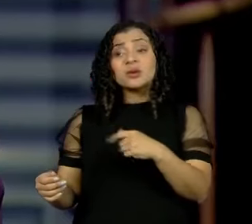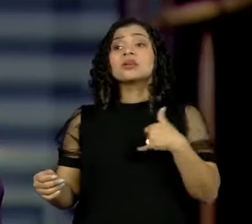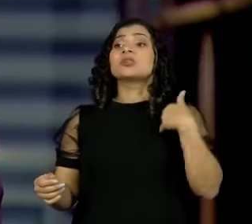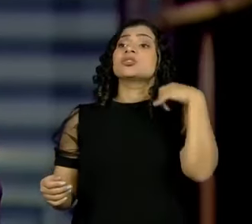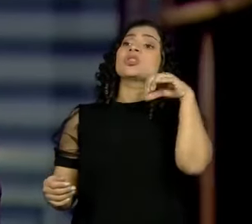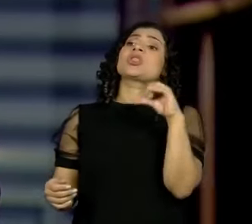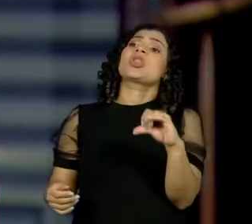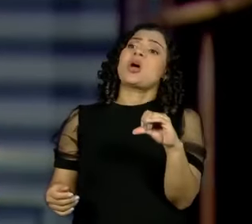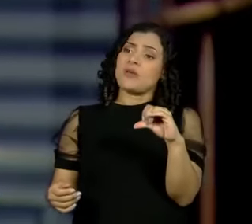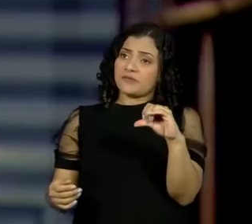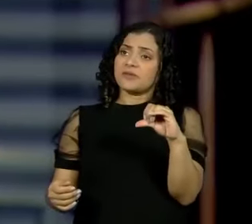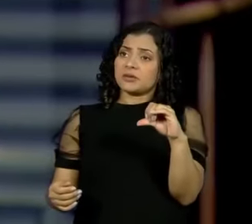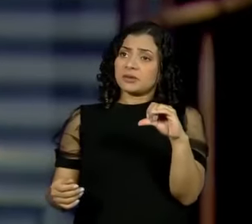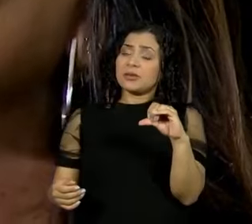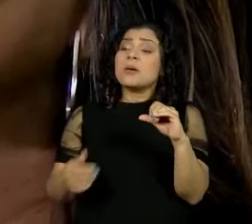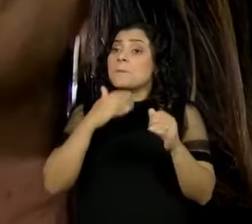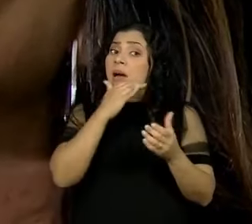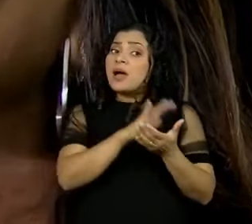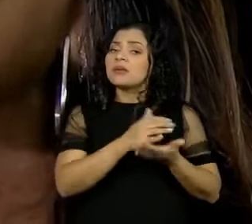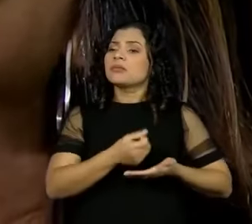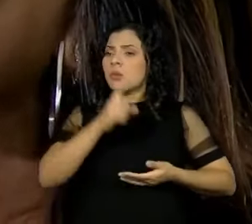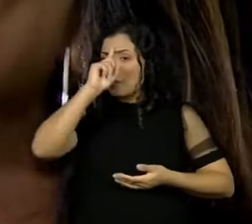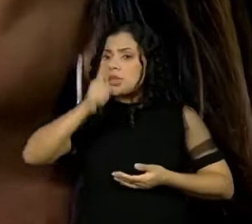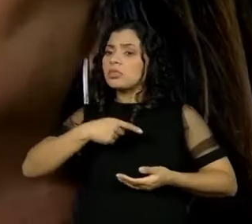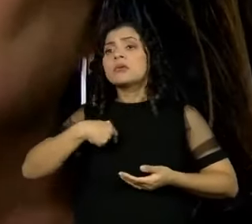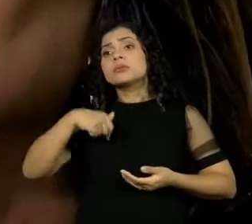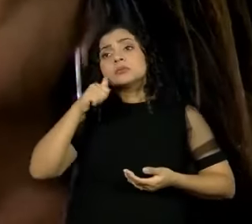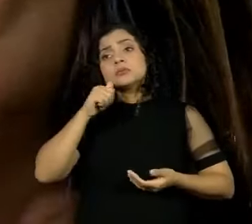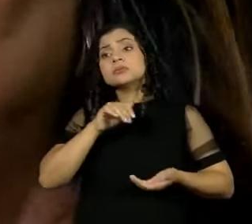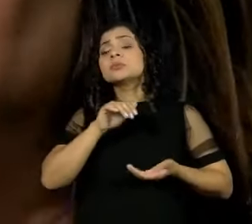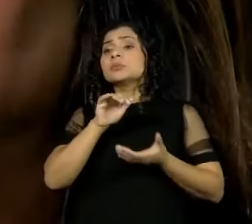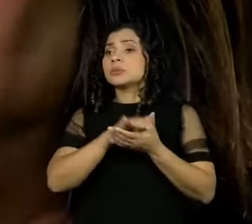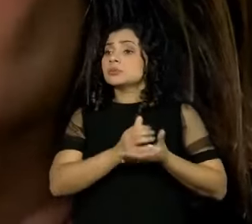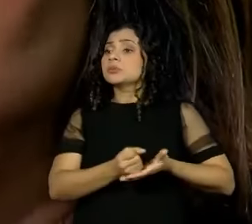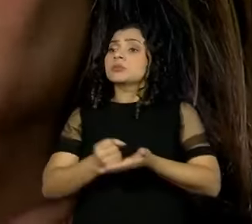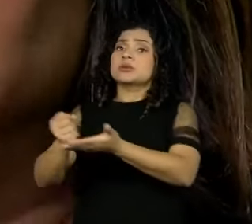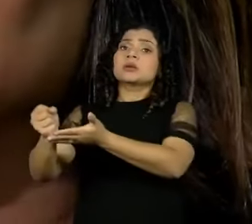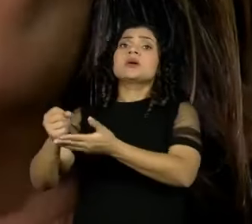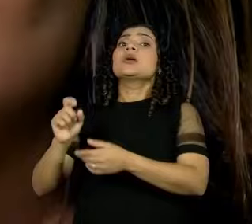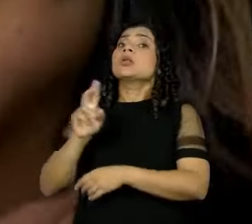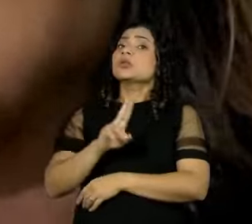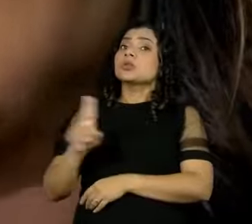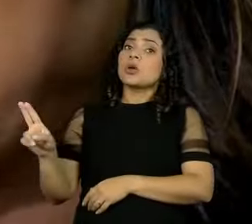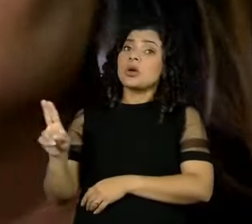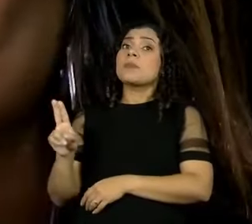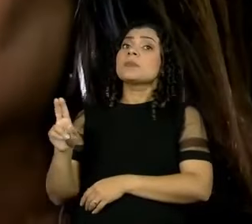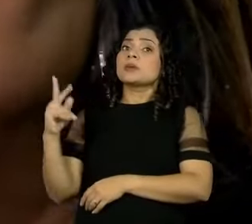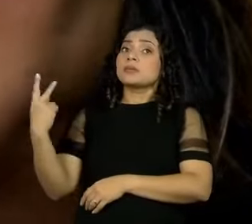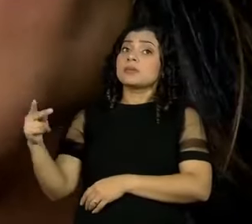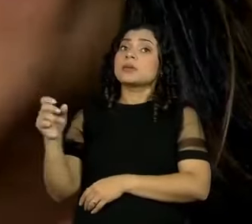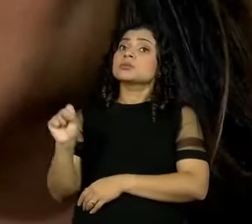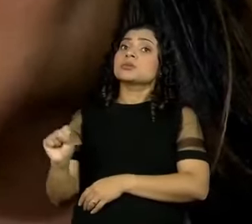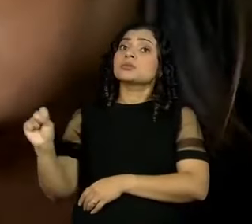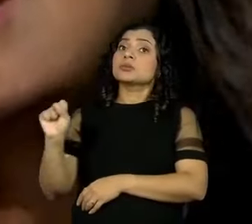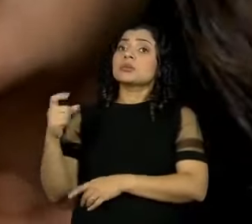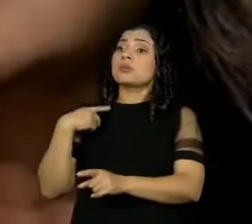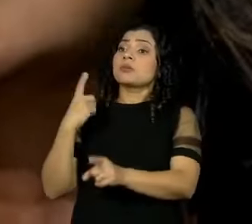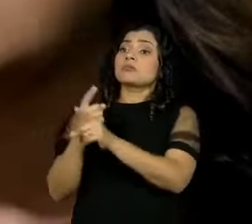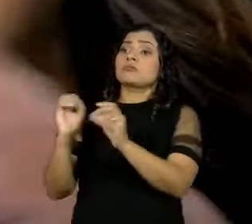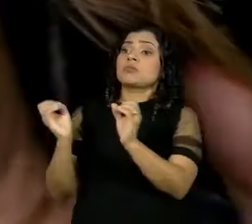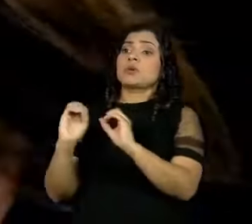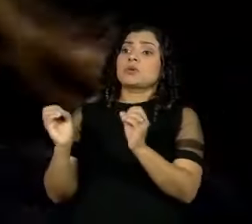marido pelo marido e aí ele ele diz o seguinte eu quero que você troque o sobrenome dela de casado pro de solteiro para ela não ser